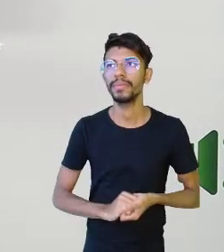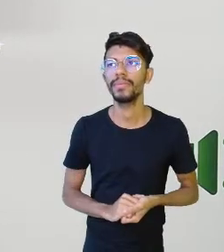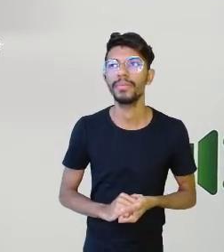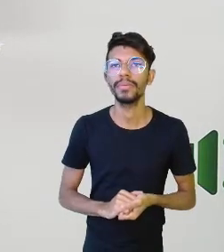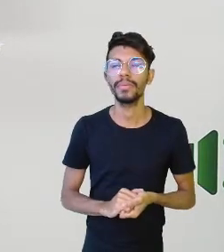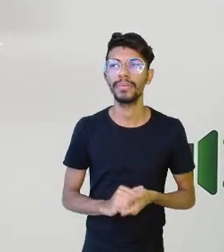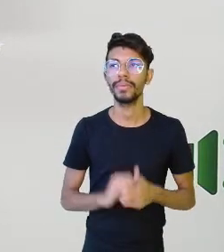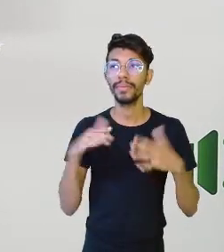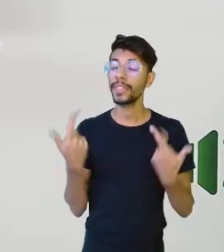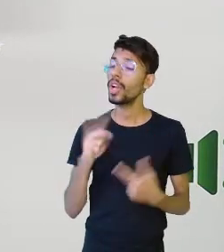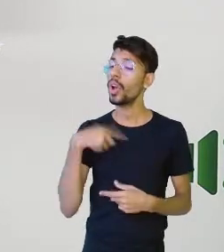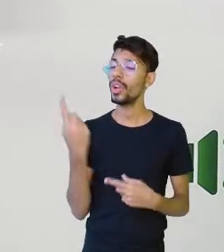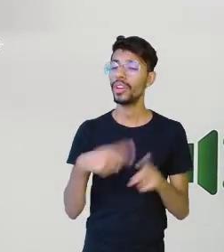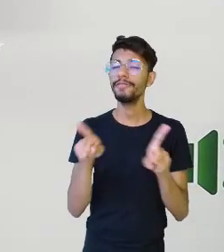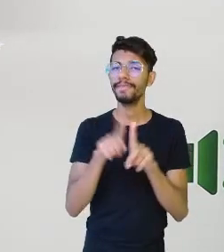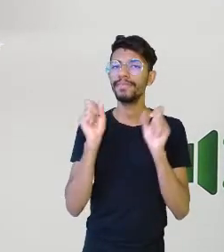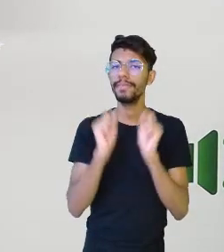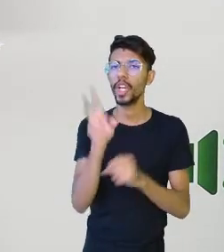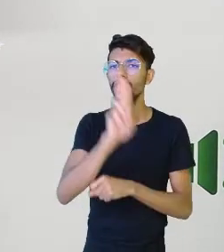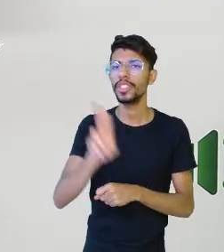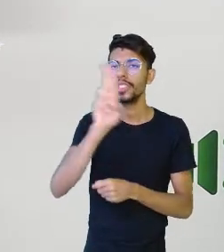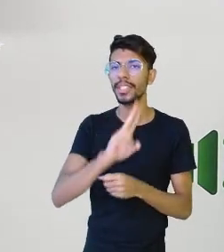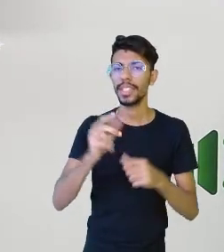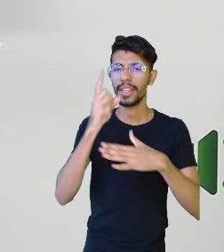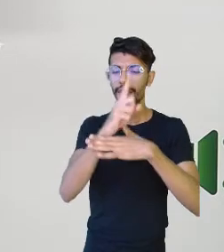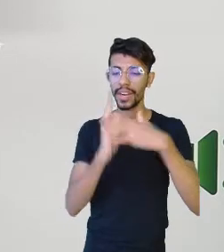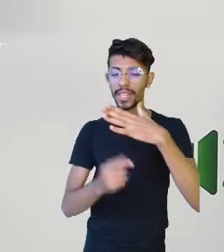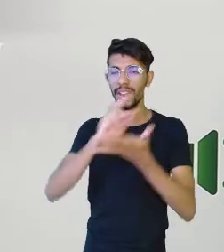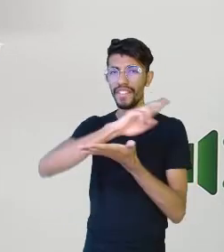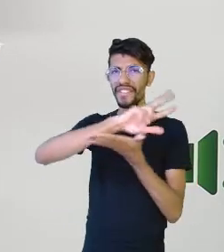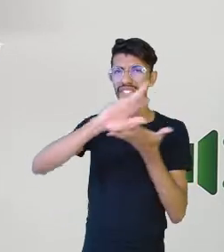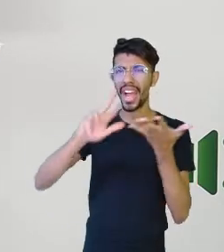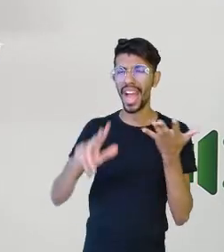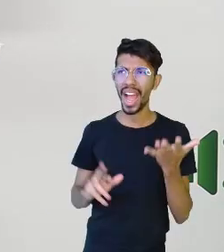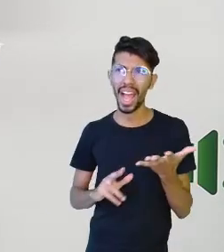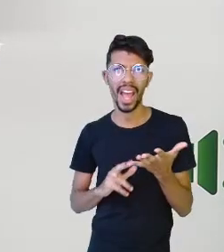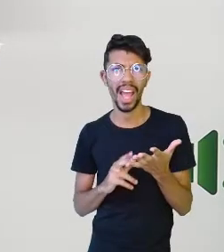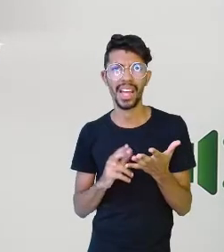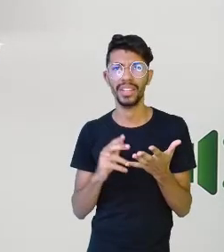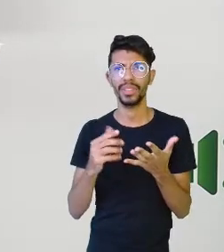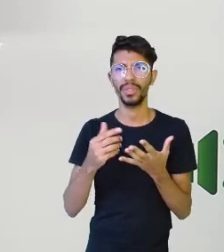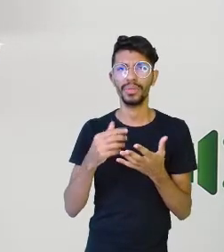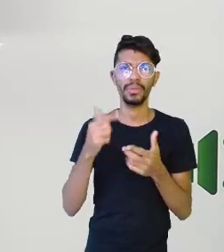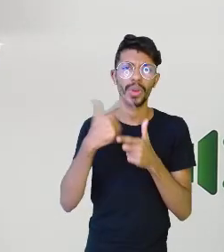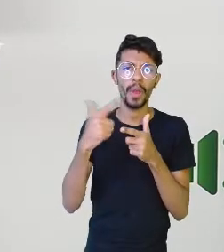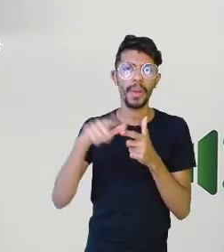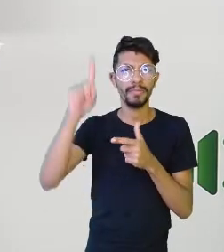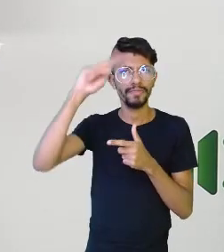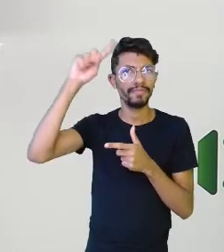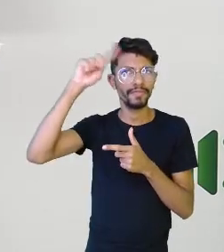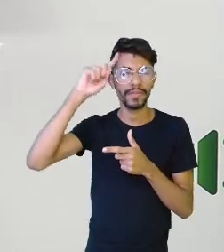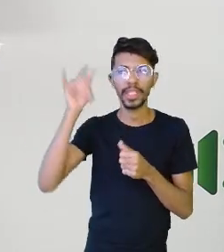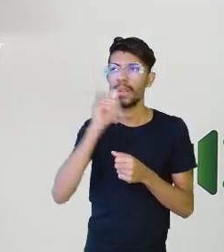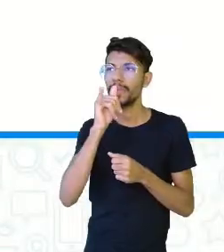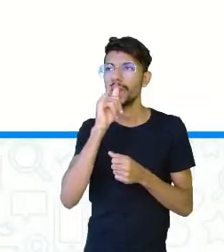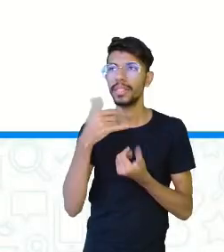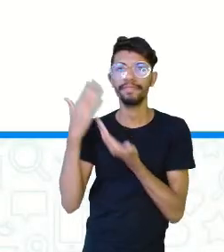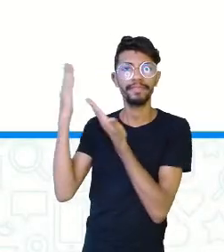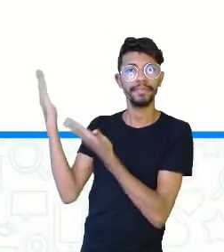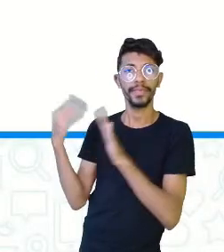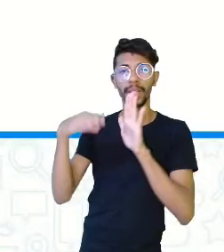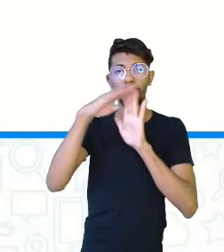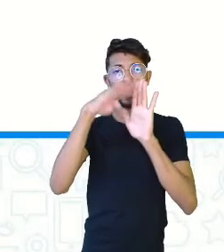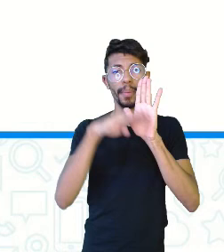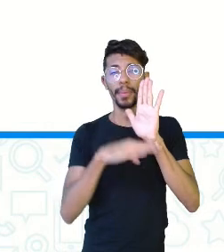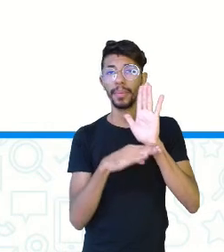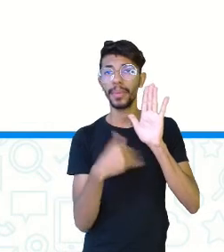gente pode utilizar a fração em várias situações do cotidiano. Aqui, por exemplo, eu tenho uma receita